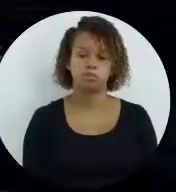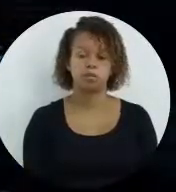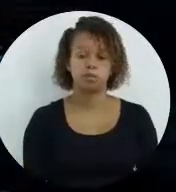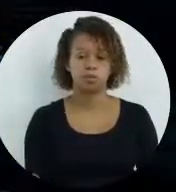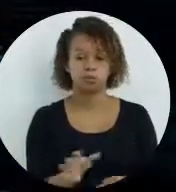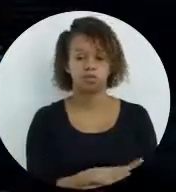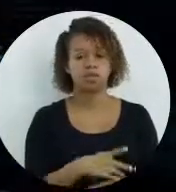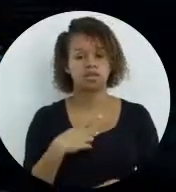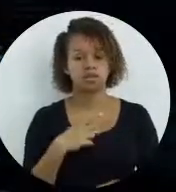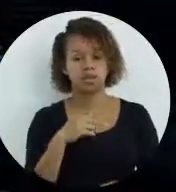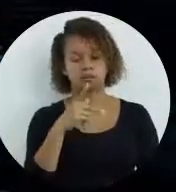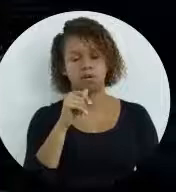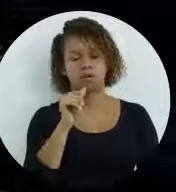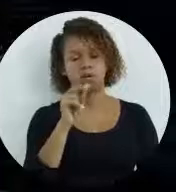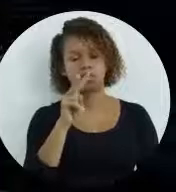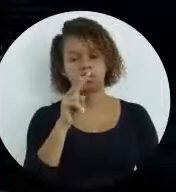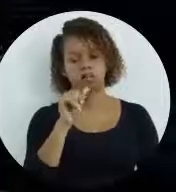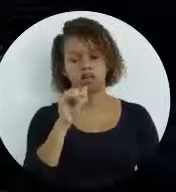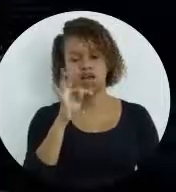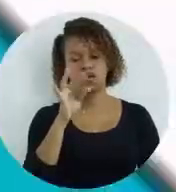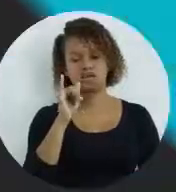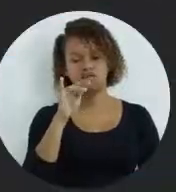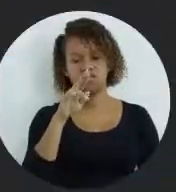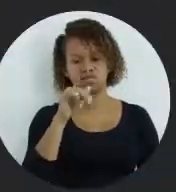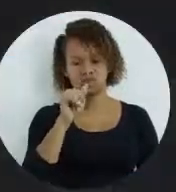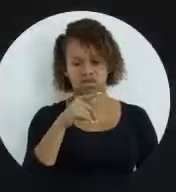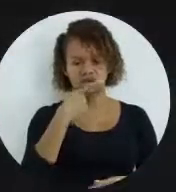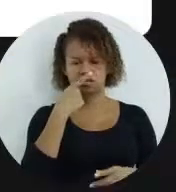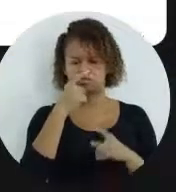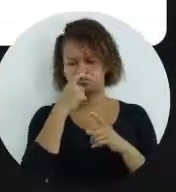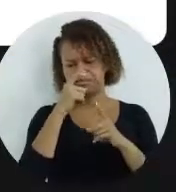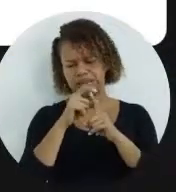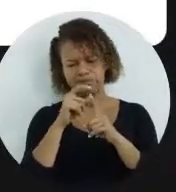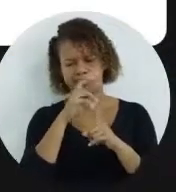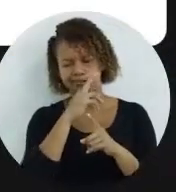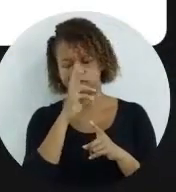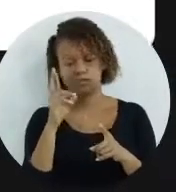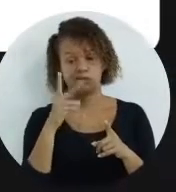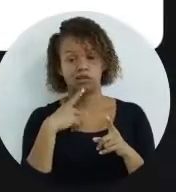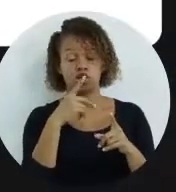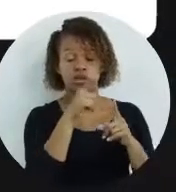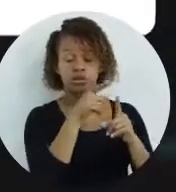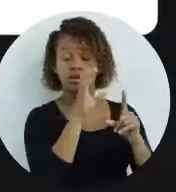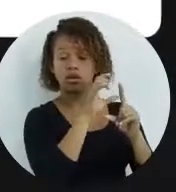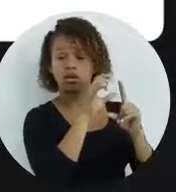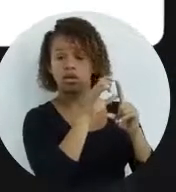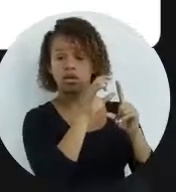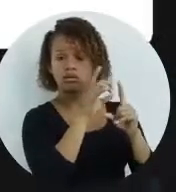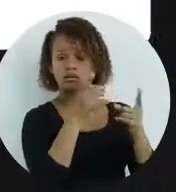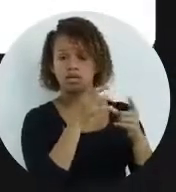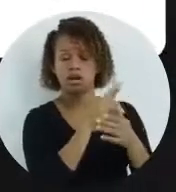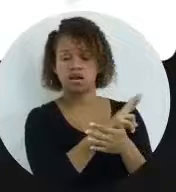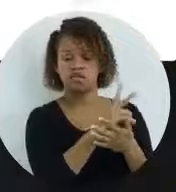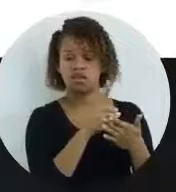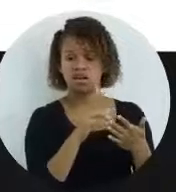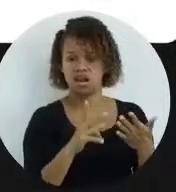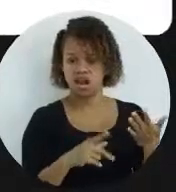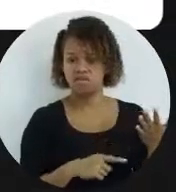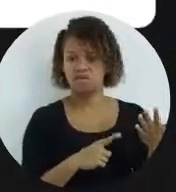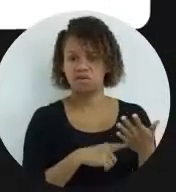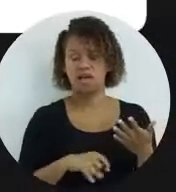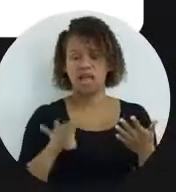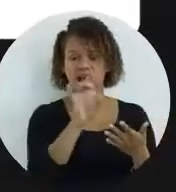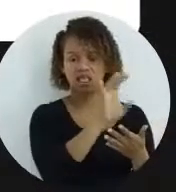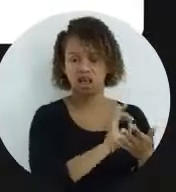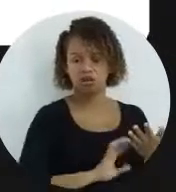Por último, a gente tem prototype. Prototype é uma determinação de um tipo. Então, as variáveis,